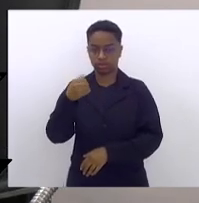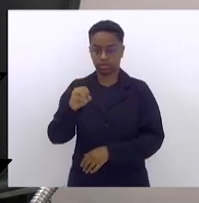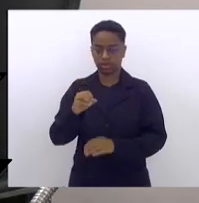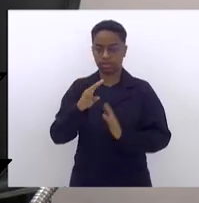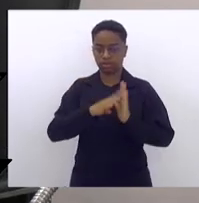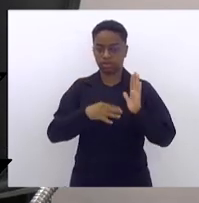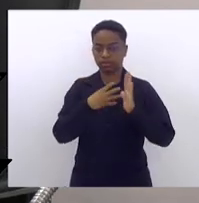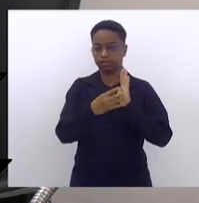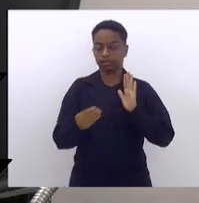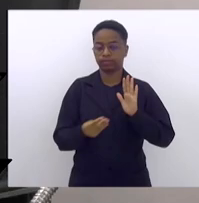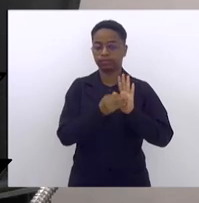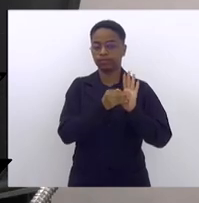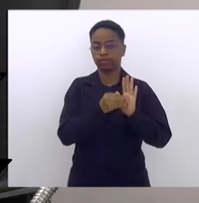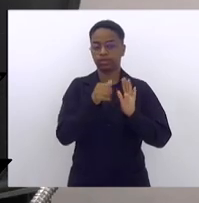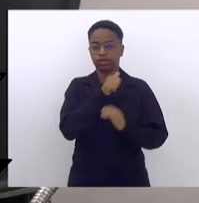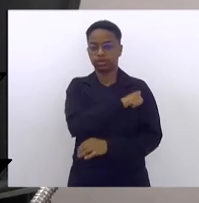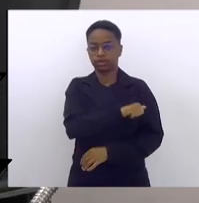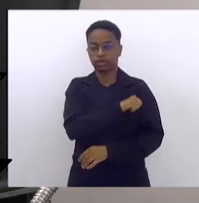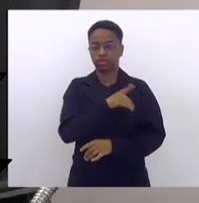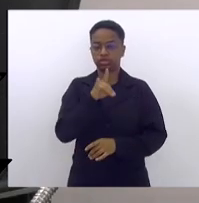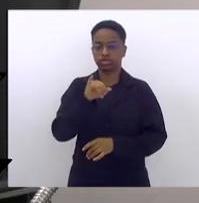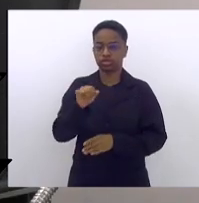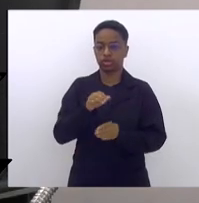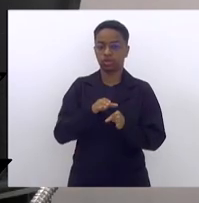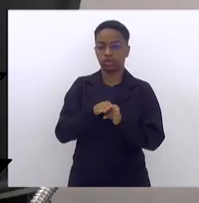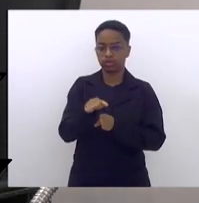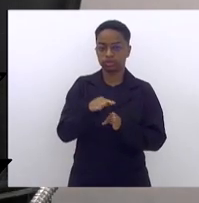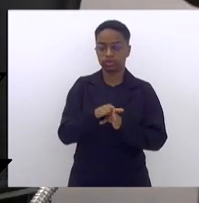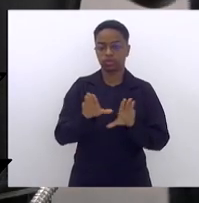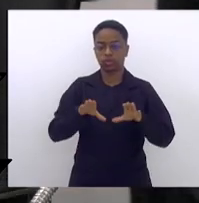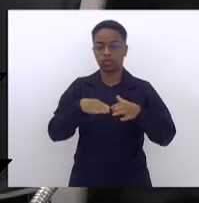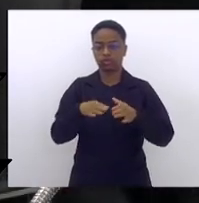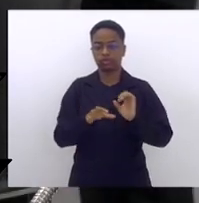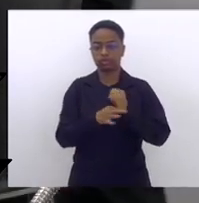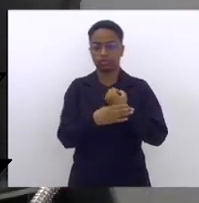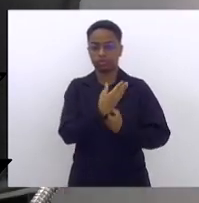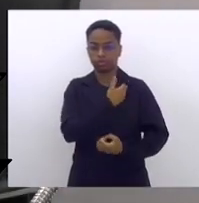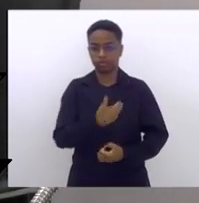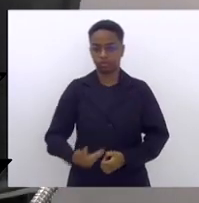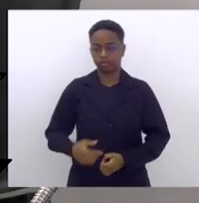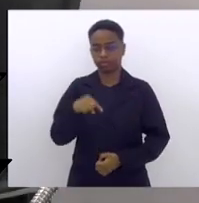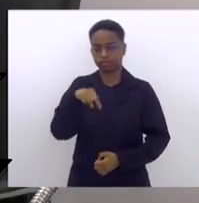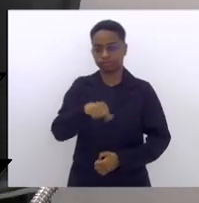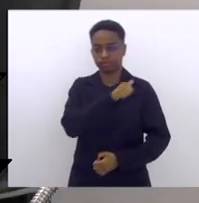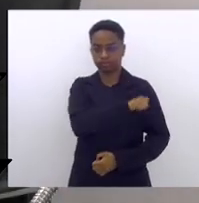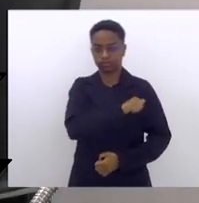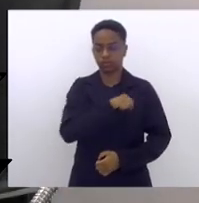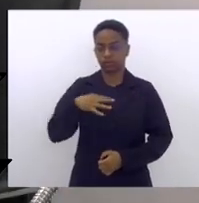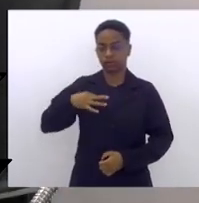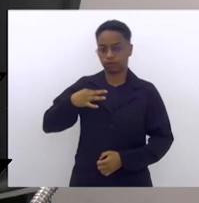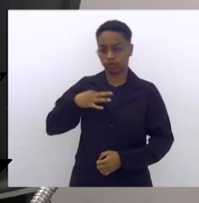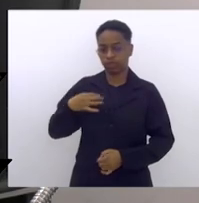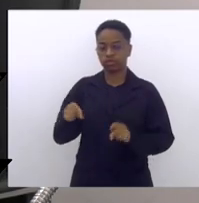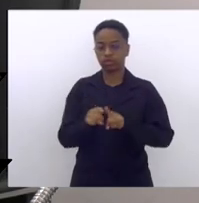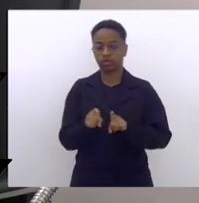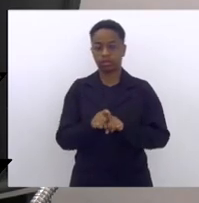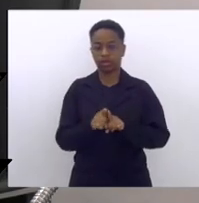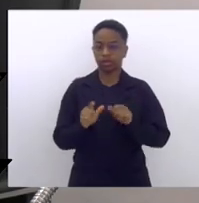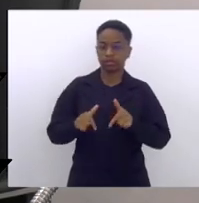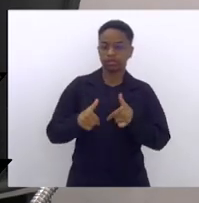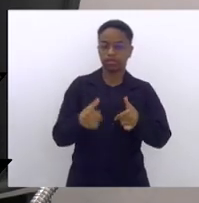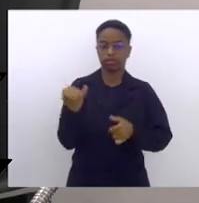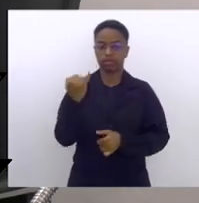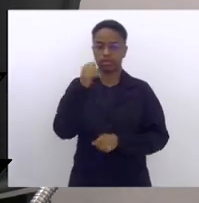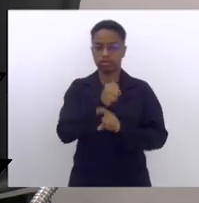incluir no calendário oficial do Estado do Rio de Janeiro o dia do Conselheiro Comunitário de Segurança Pública do Estado do Rio de Janeiro, voluntário, vocacionado de grande importância para a